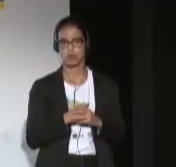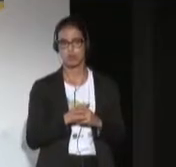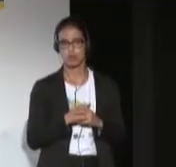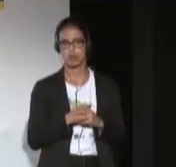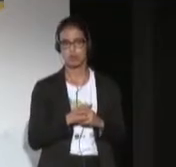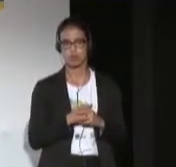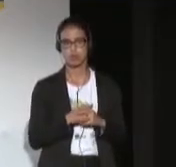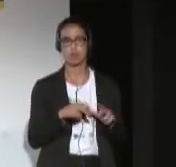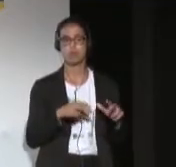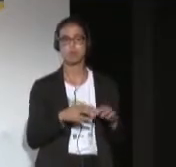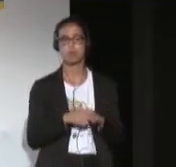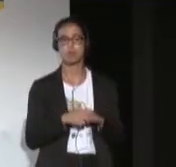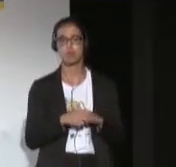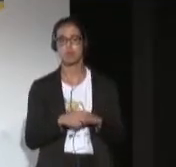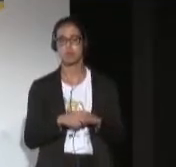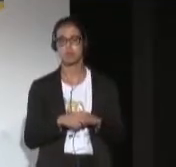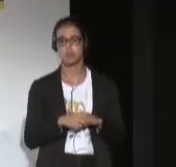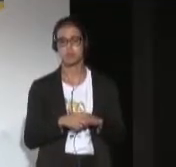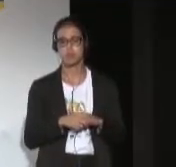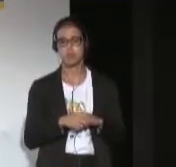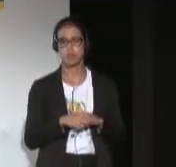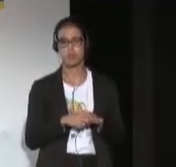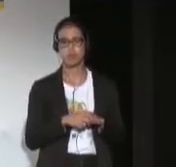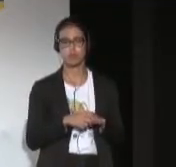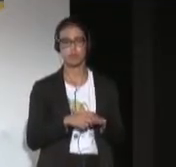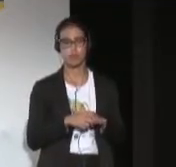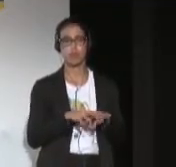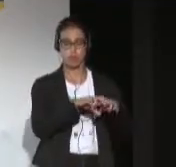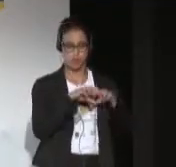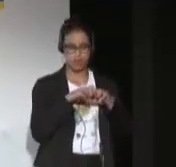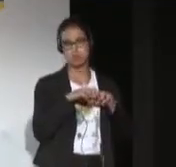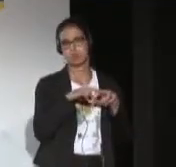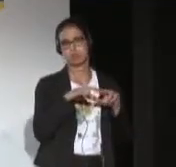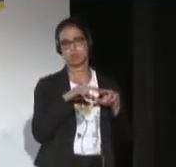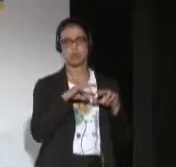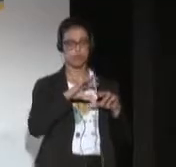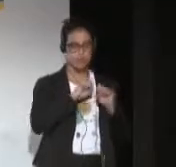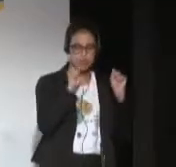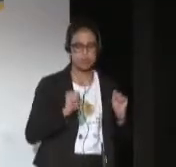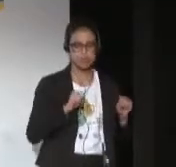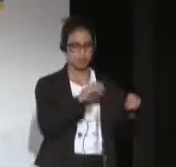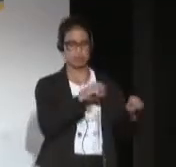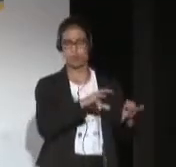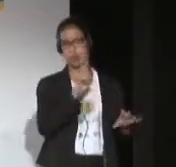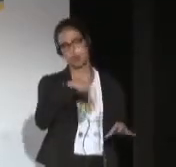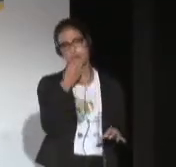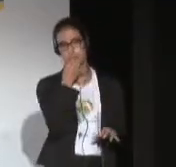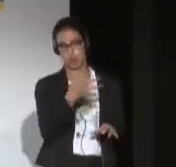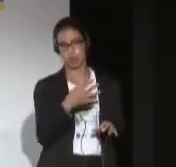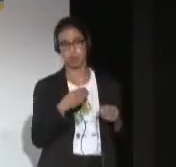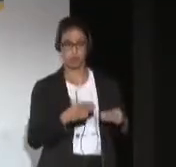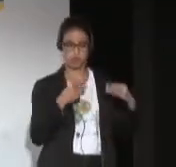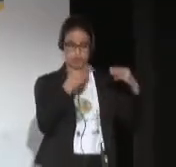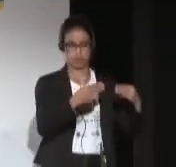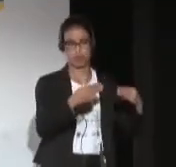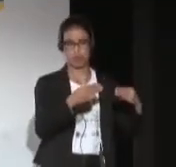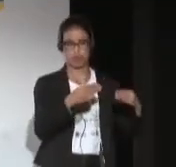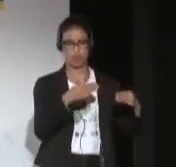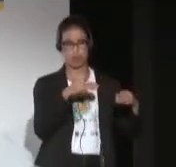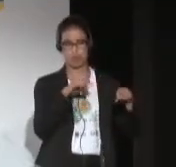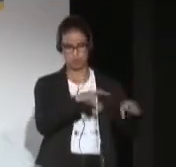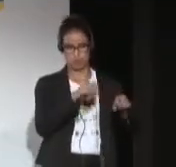escolas públicas no sistema educacional de Singapura são muito boas. E o Ministério da Educação, que tem aquele triângulo